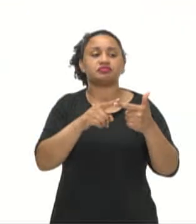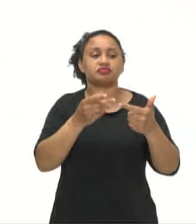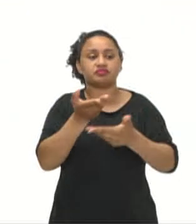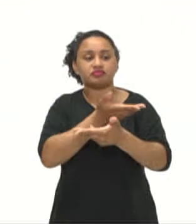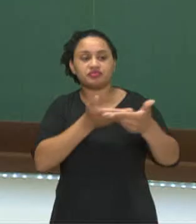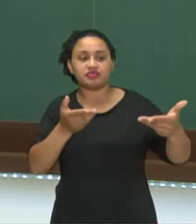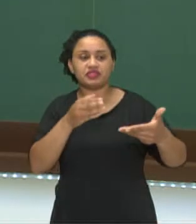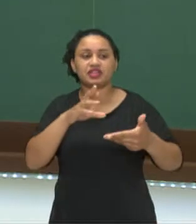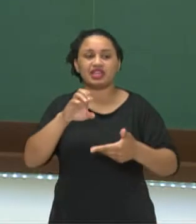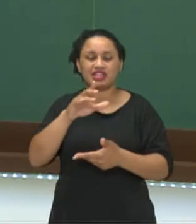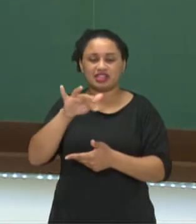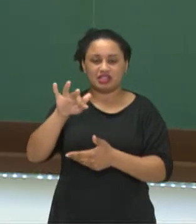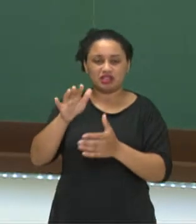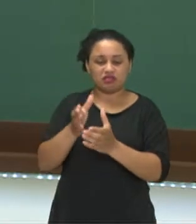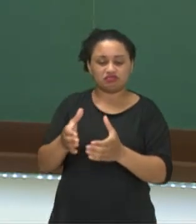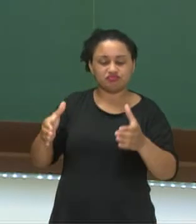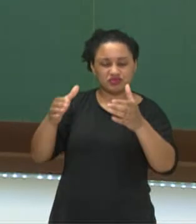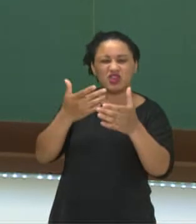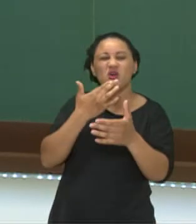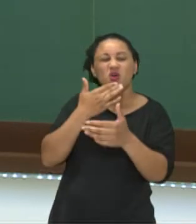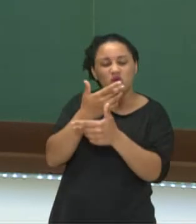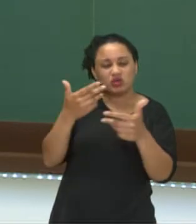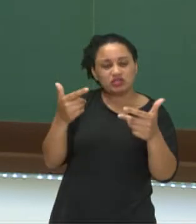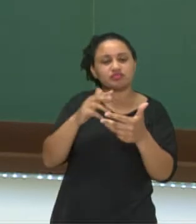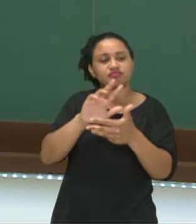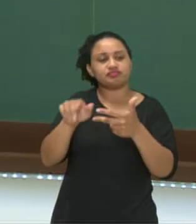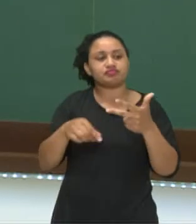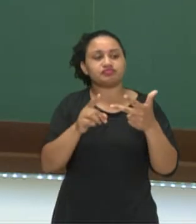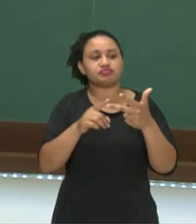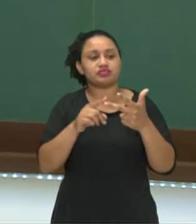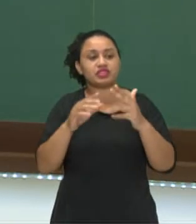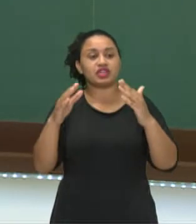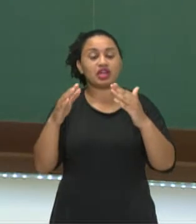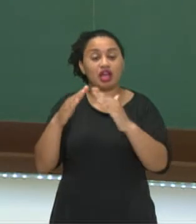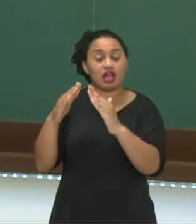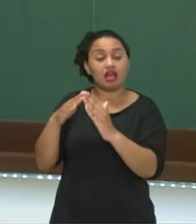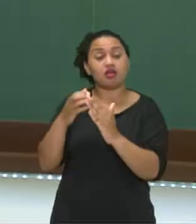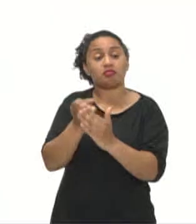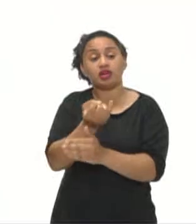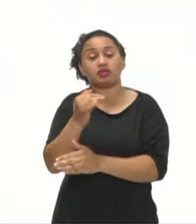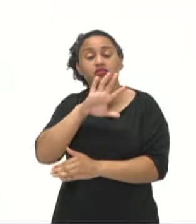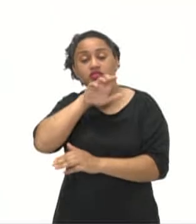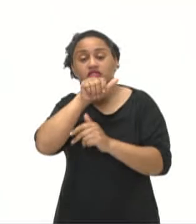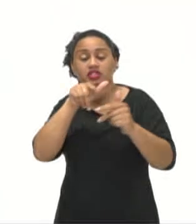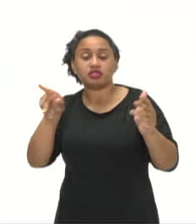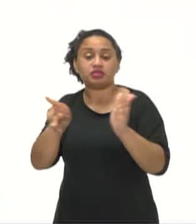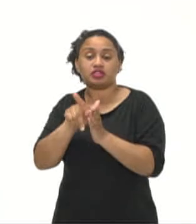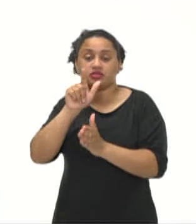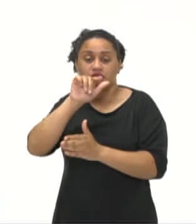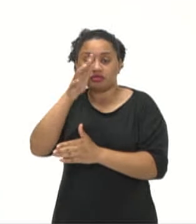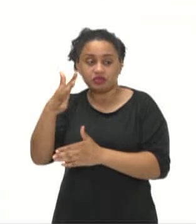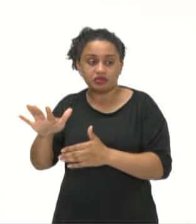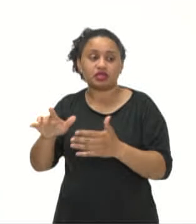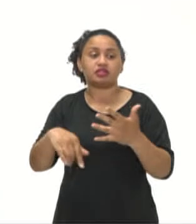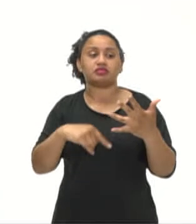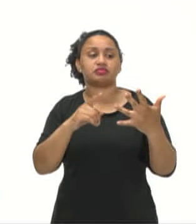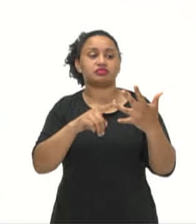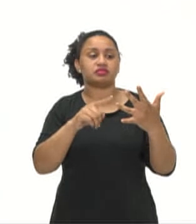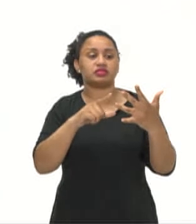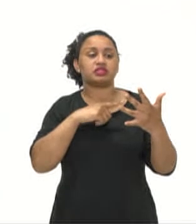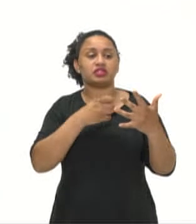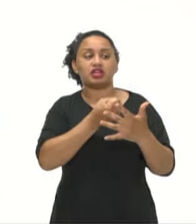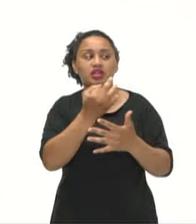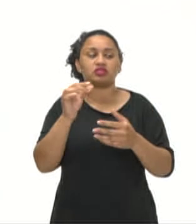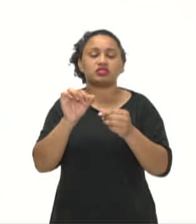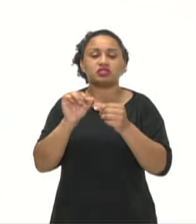aos recifes de corais, certo? Abrigo para espécies aquáticas, algumas espécies vão fazer